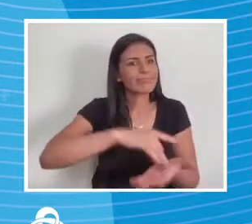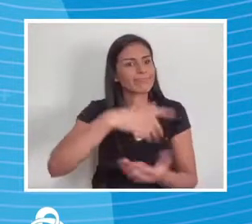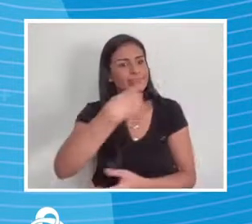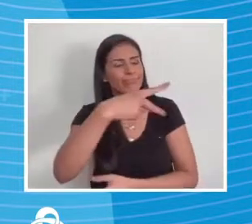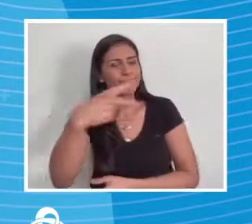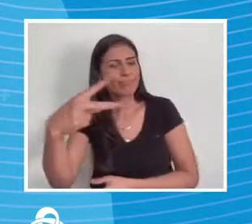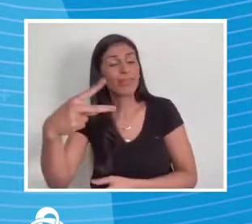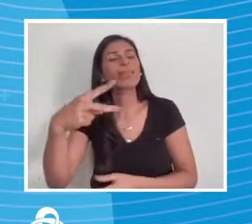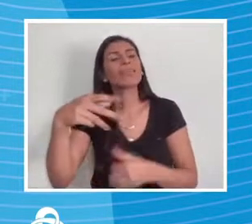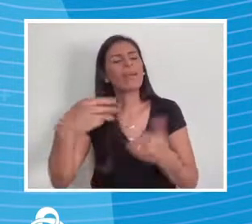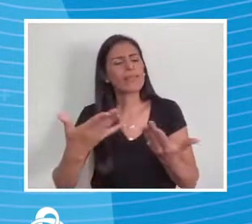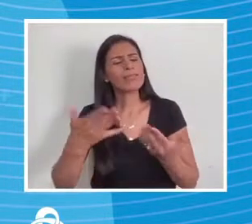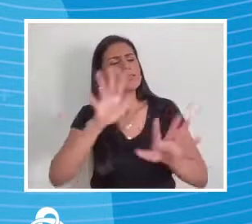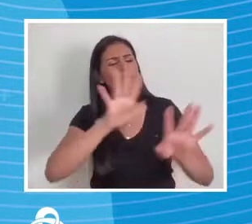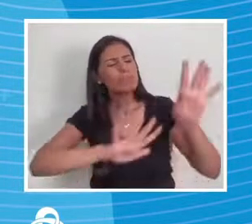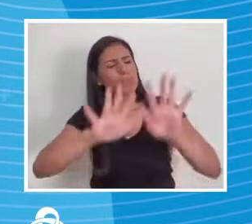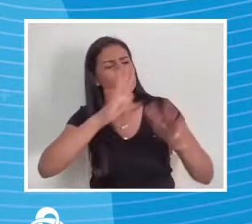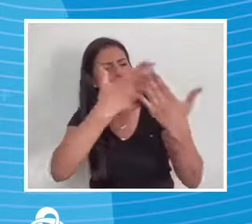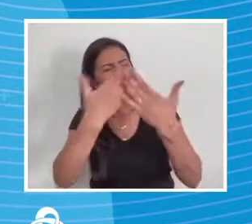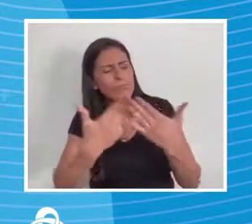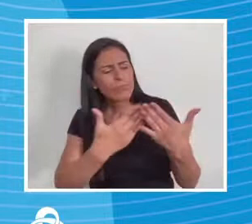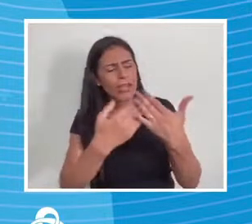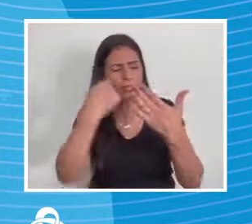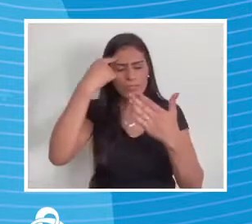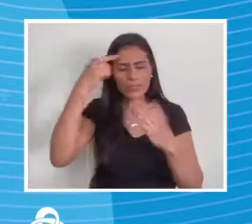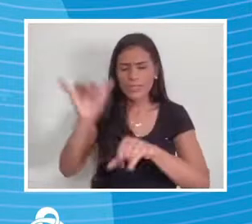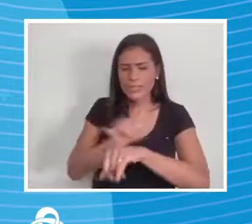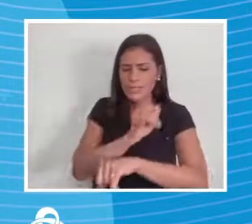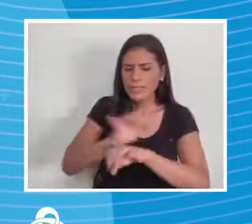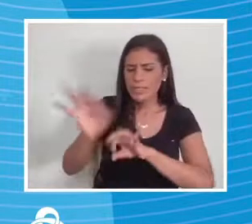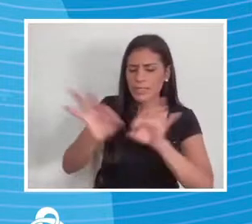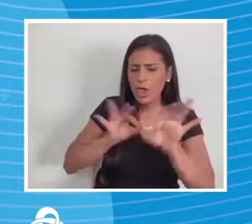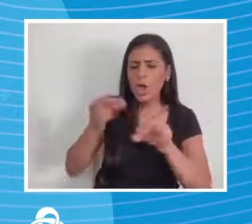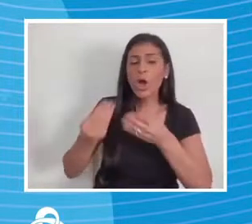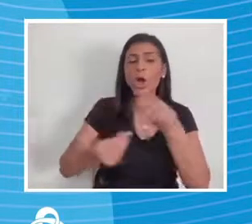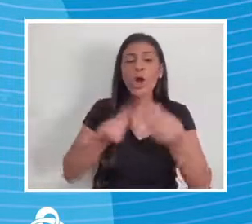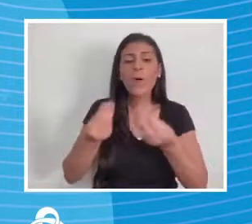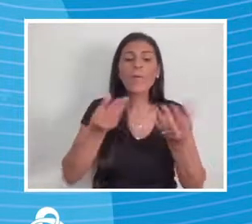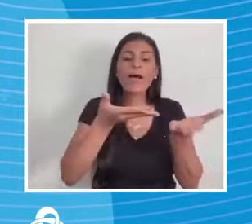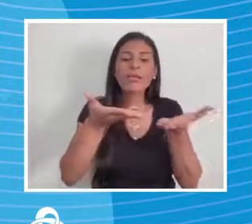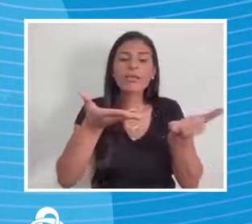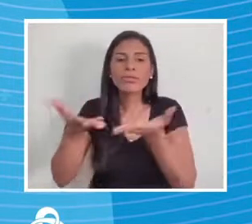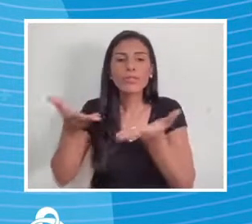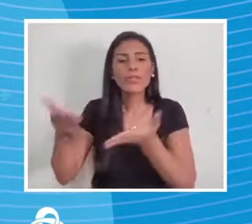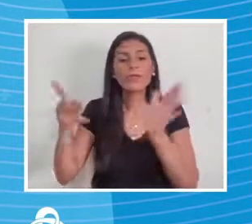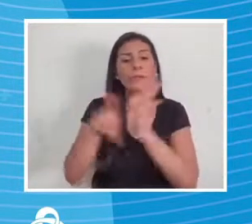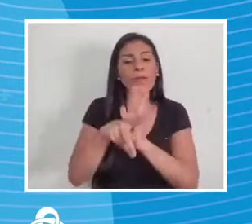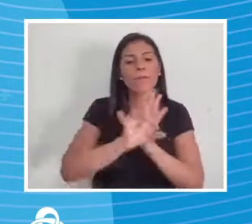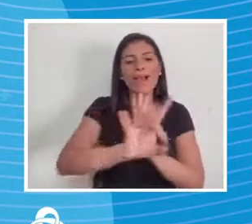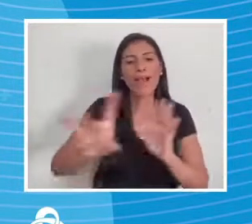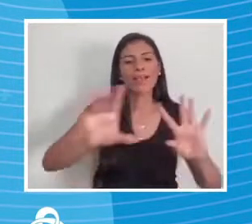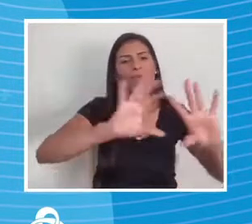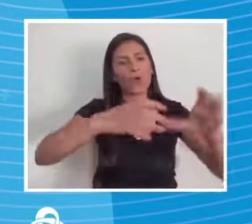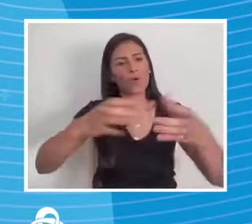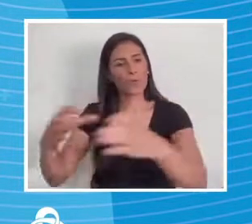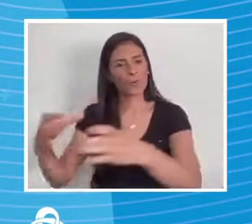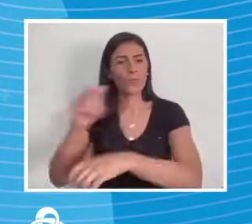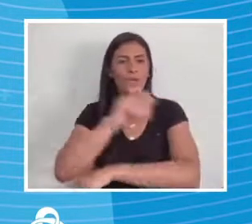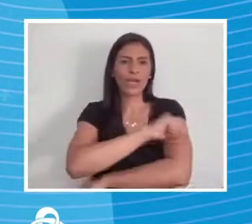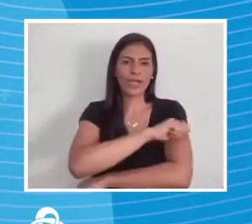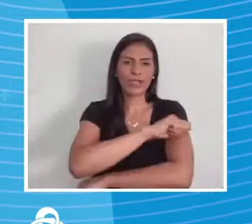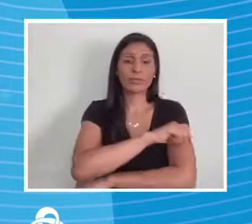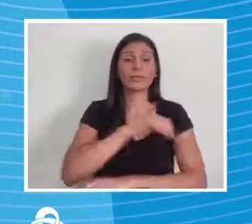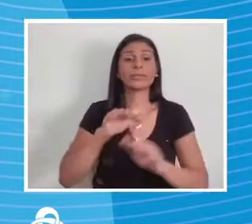tratamentos mais personalizados, mais focados em cada grupo de estudantes, né? Então, só para dar um exemplo aqui, não é? A gente pensa sempre assim,